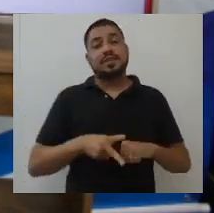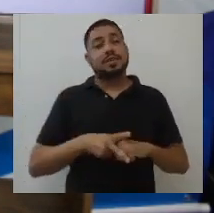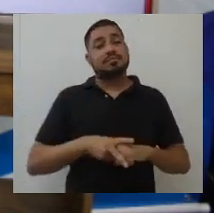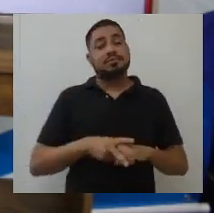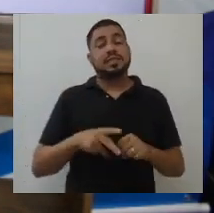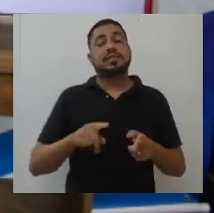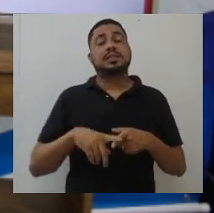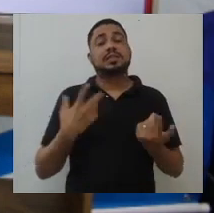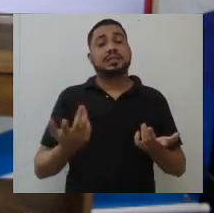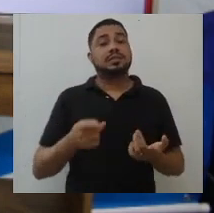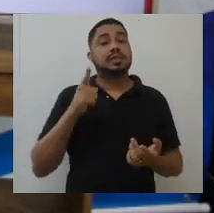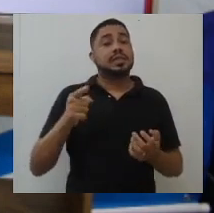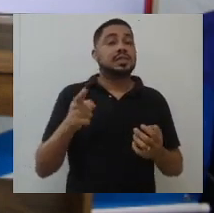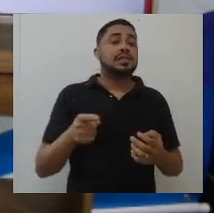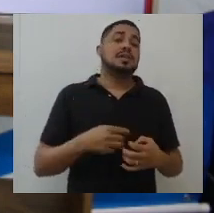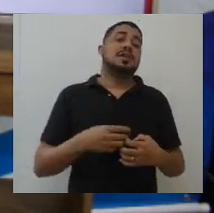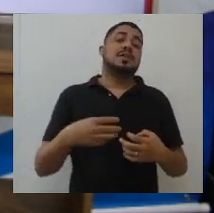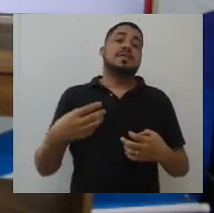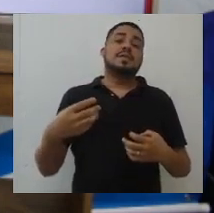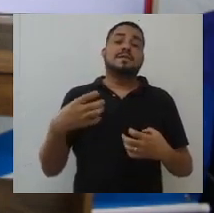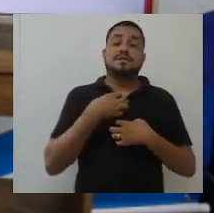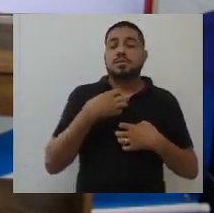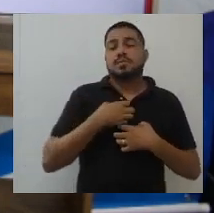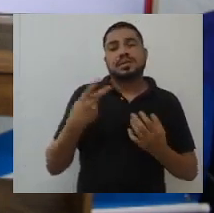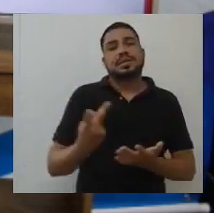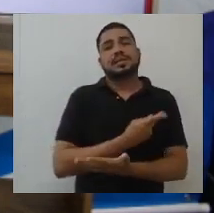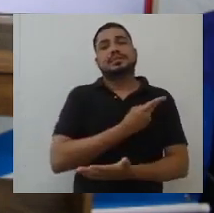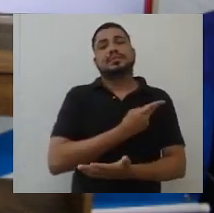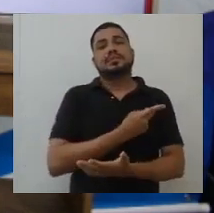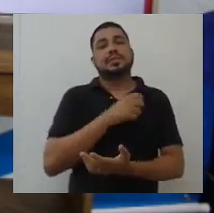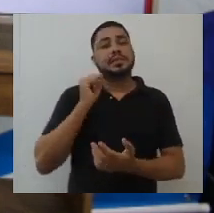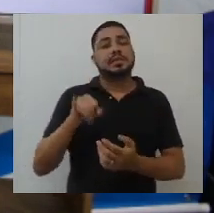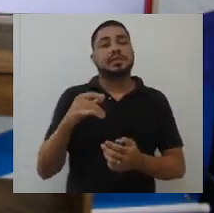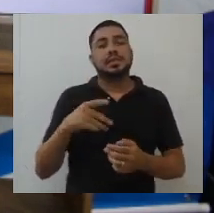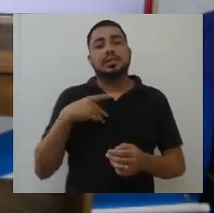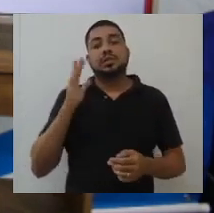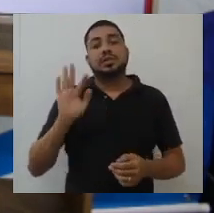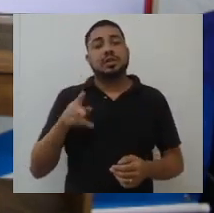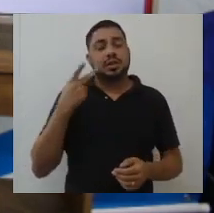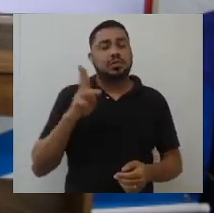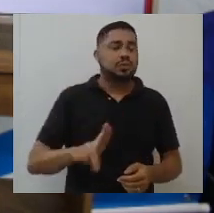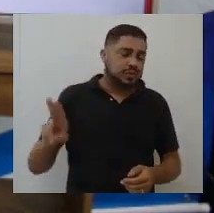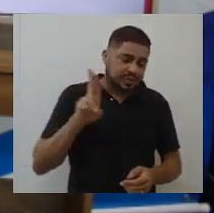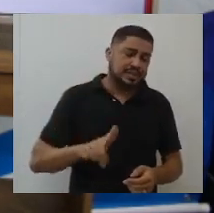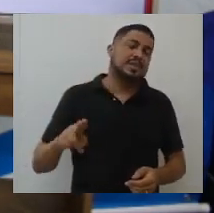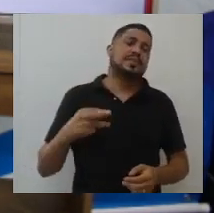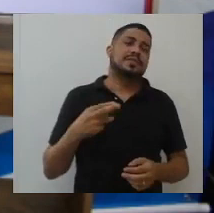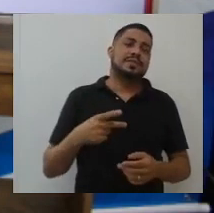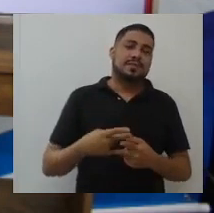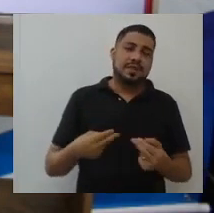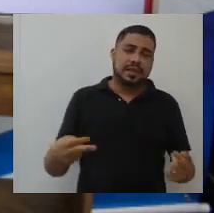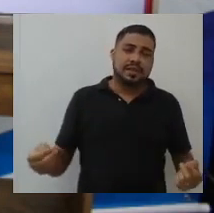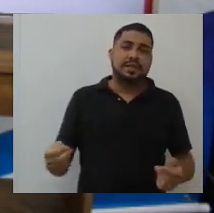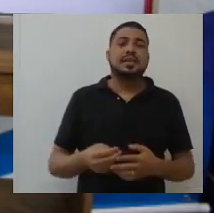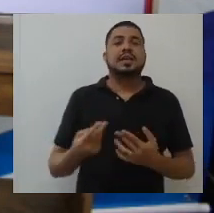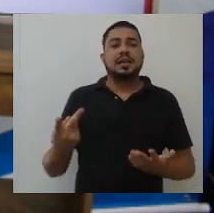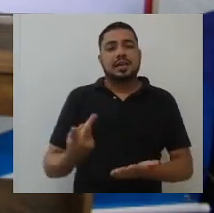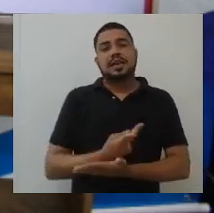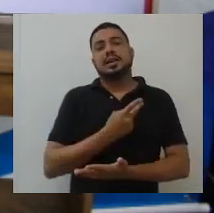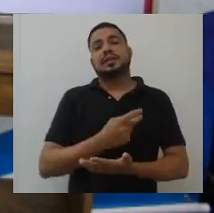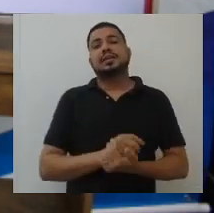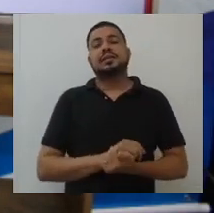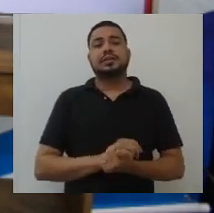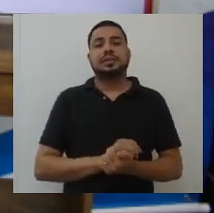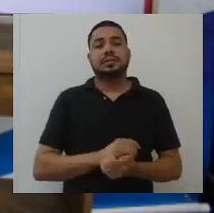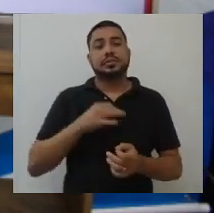certo? Então essa forma aí seria errada. Se você ainda diz I to, eu já utilizei isso várias vezes lá atrás, tá certo? É errado. A forma correta de dizer